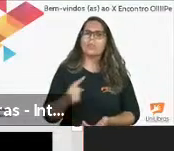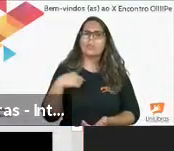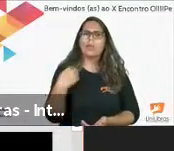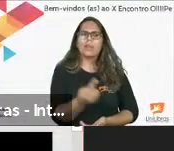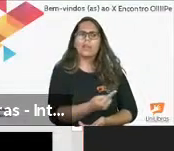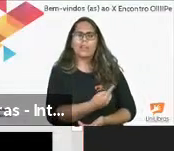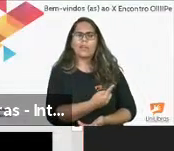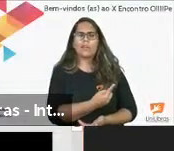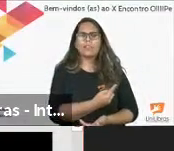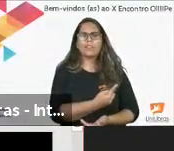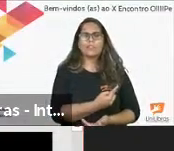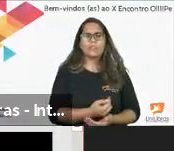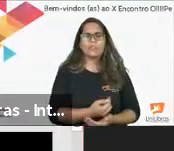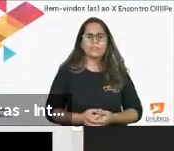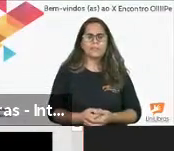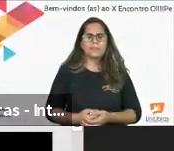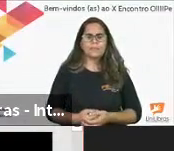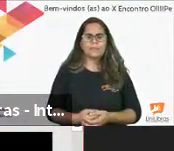tiempo de ustedes,